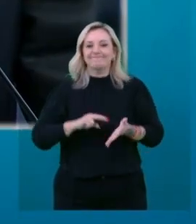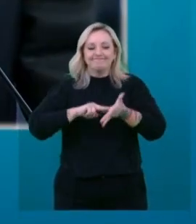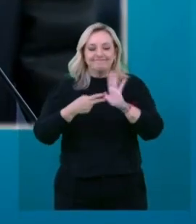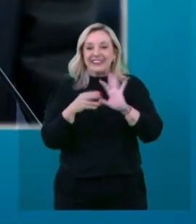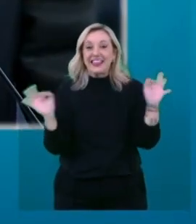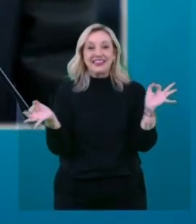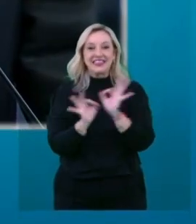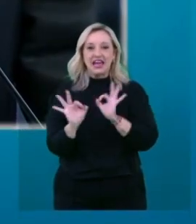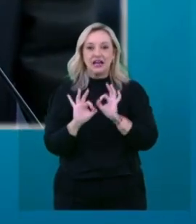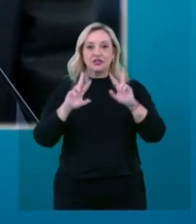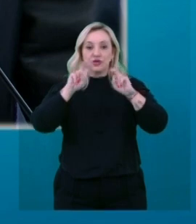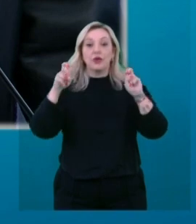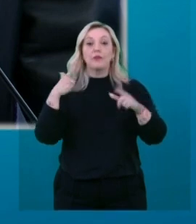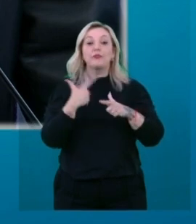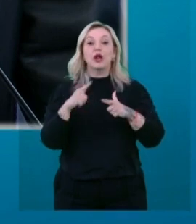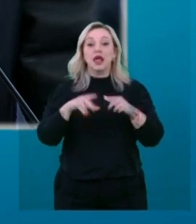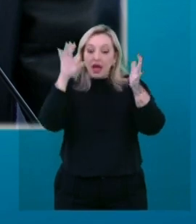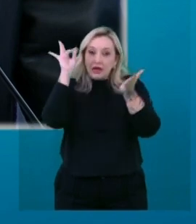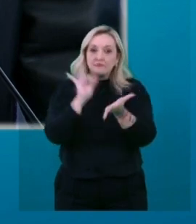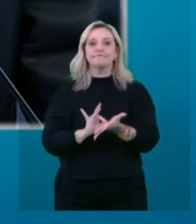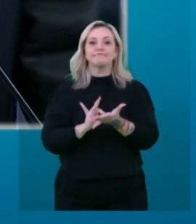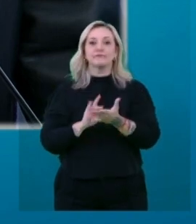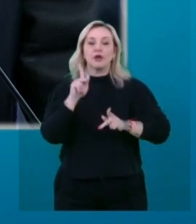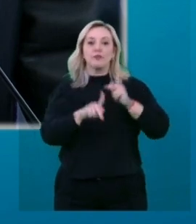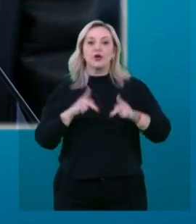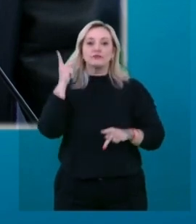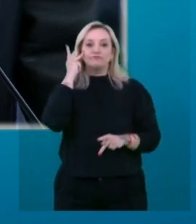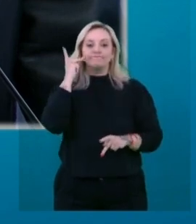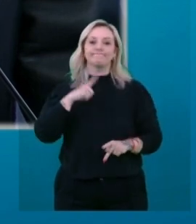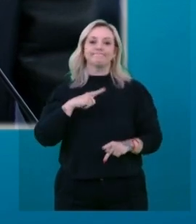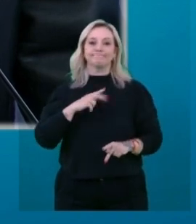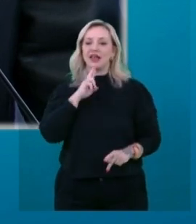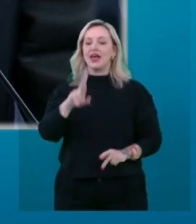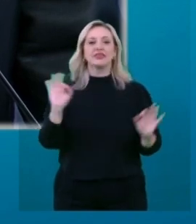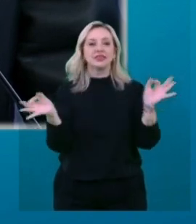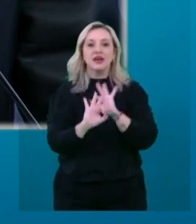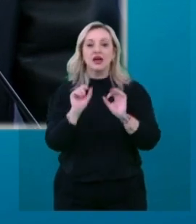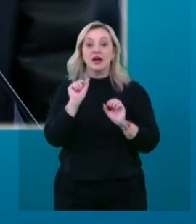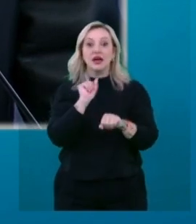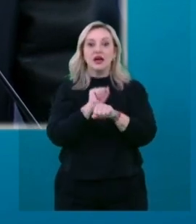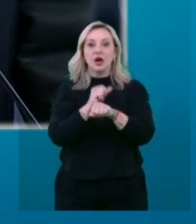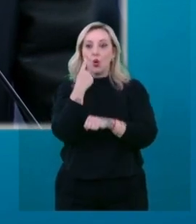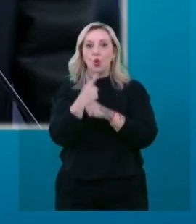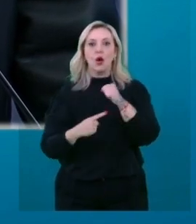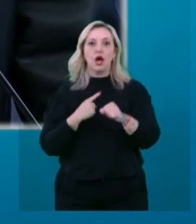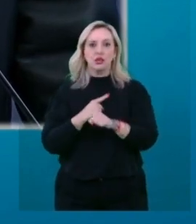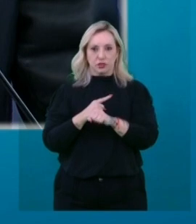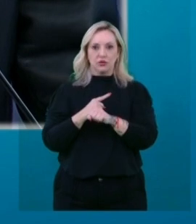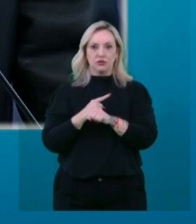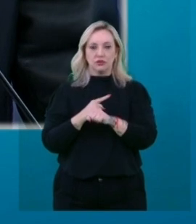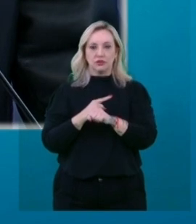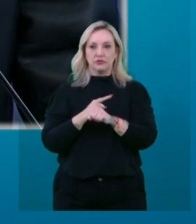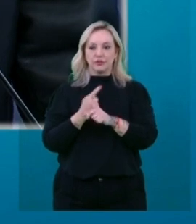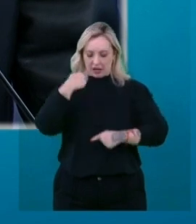nada sobre os problemas reais que o povo de São Paulo enfrenta não respond nada para quem tá esperando mais um ano para fazer uma